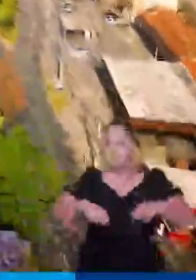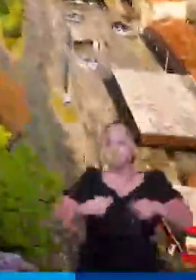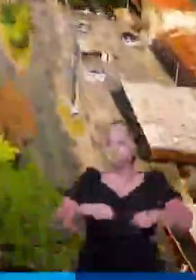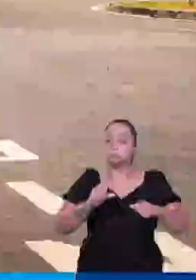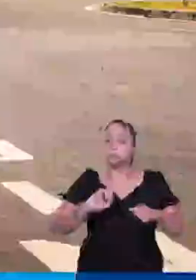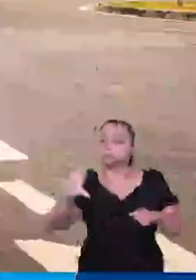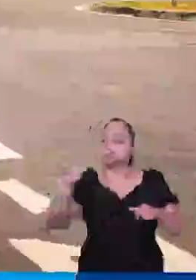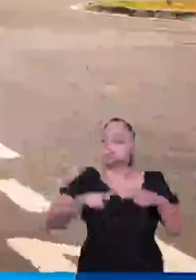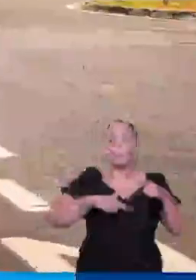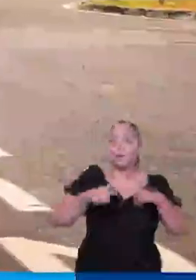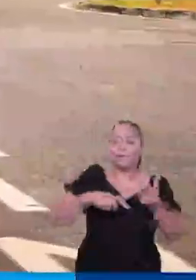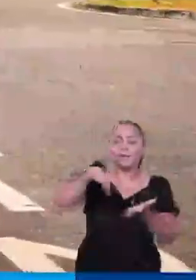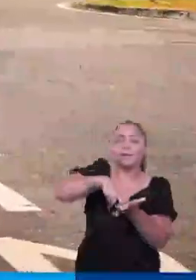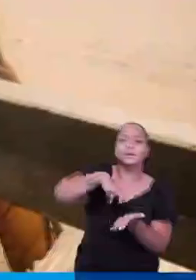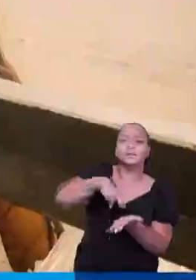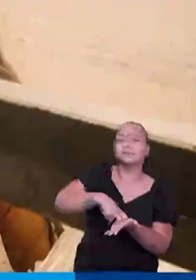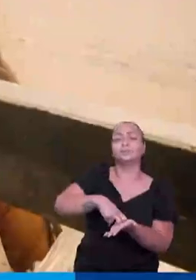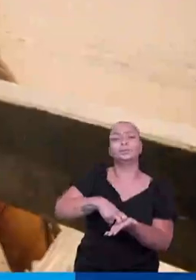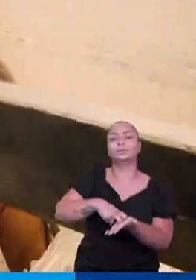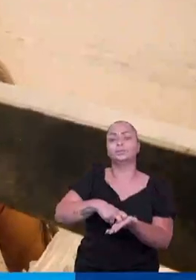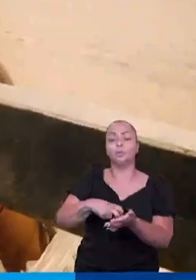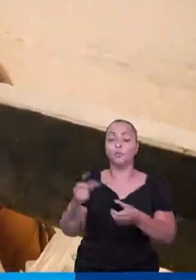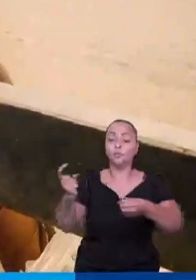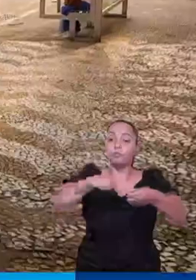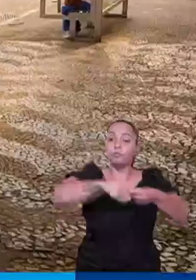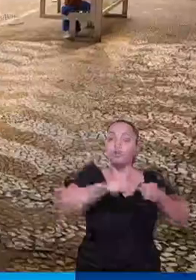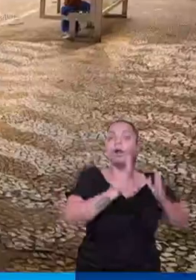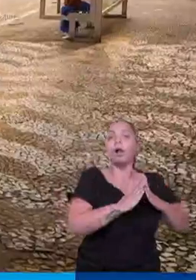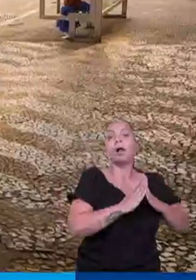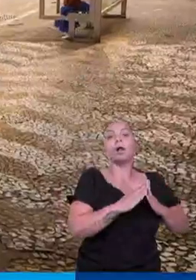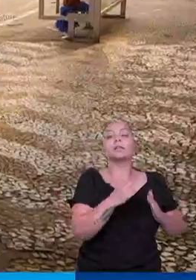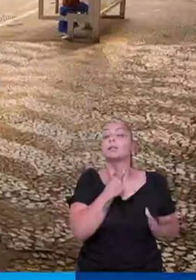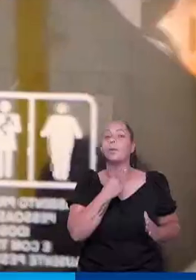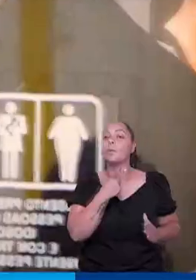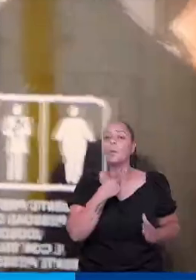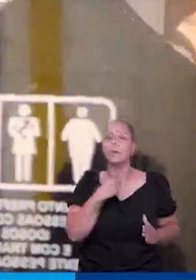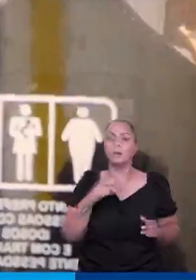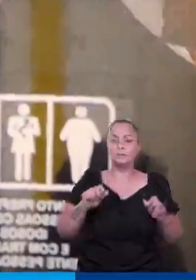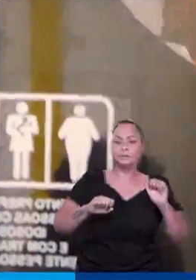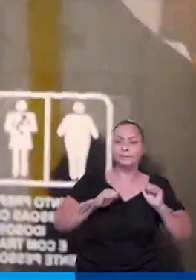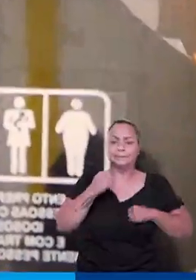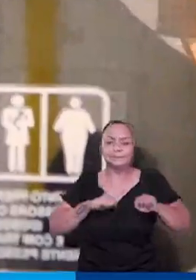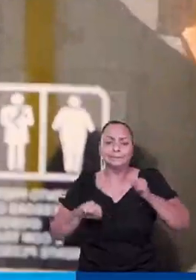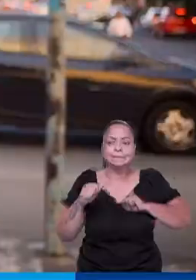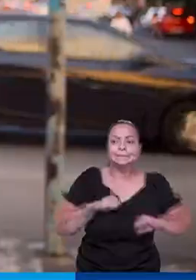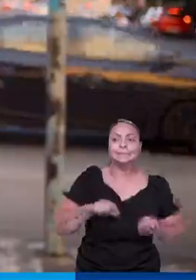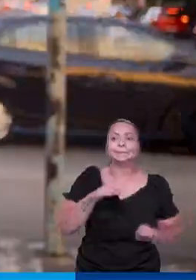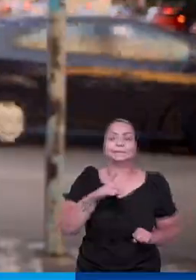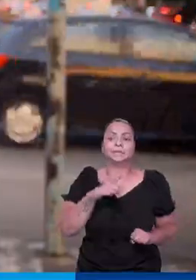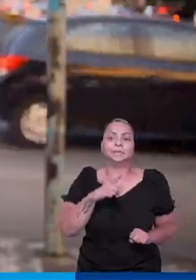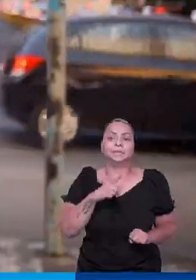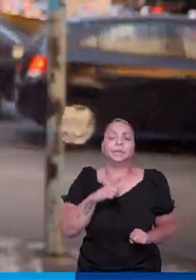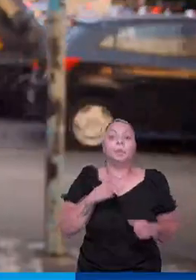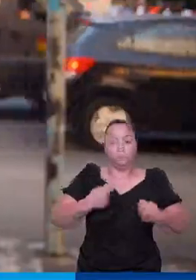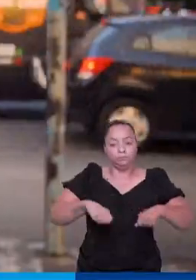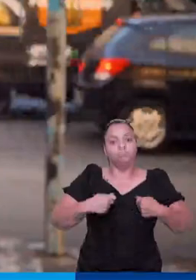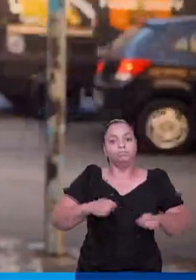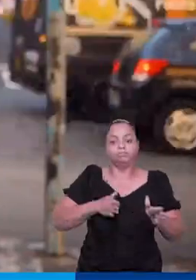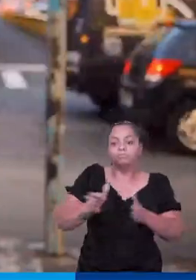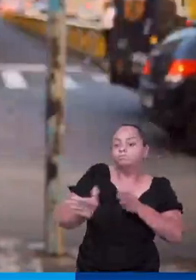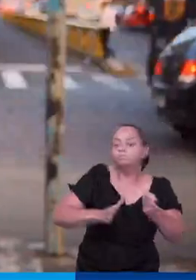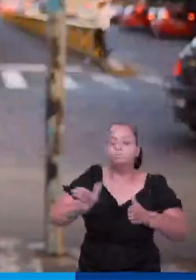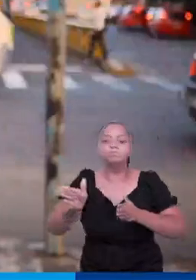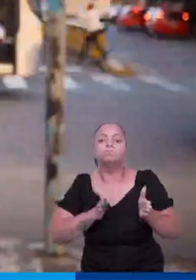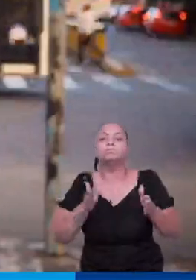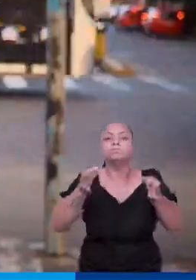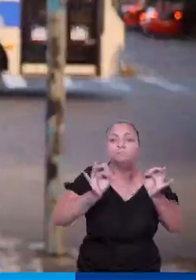não é? Sair para trabalhar não pode ser um castigo e muito menos voltar para casa não pode ser um estresse. Vamos promover a mobilidade